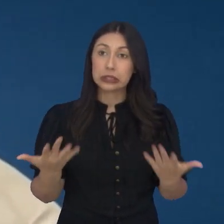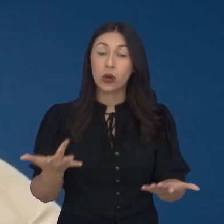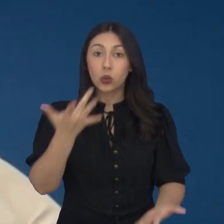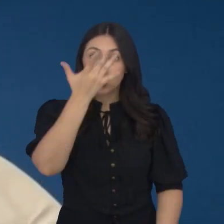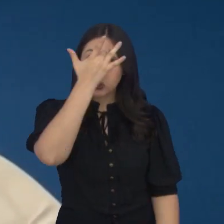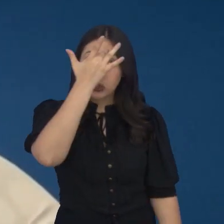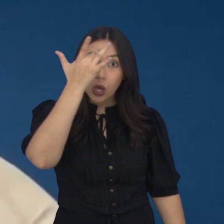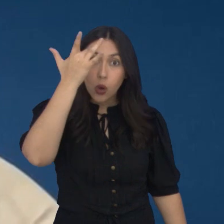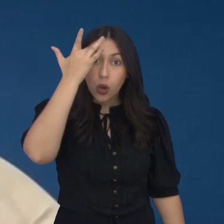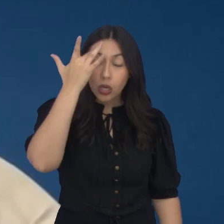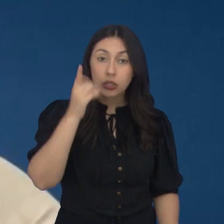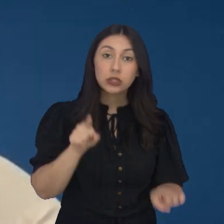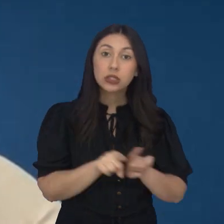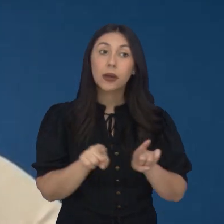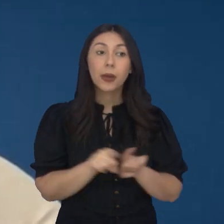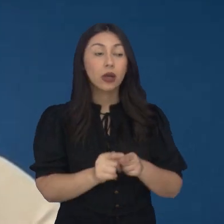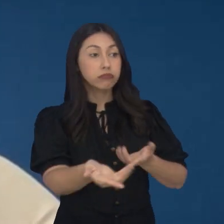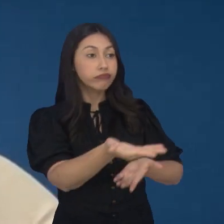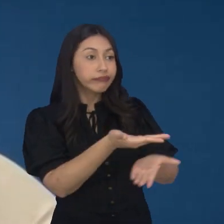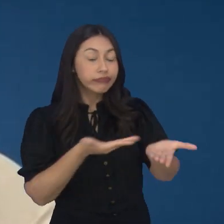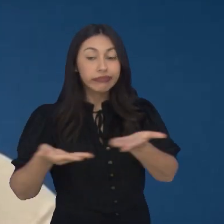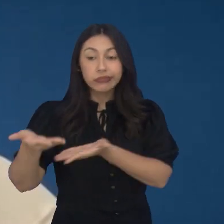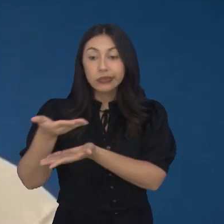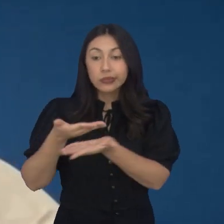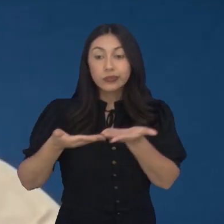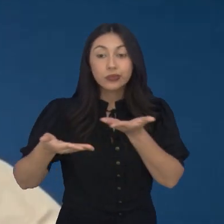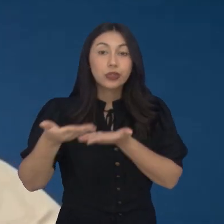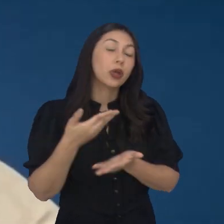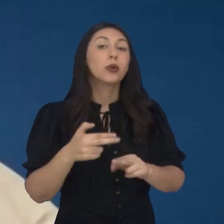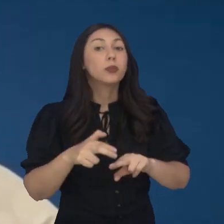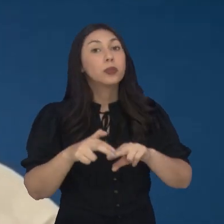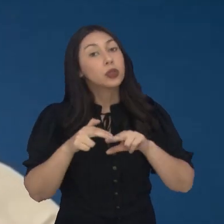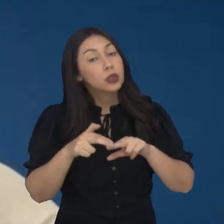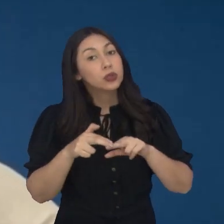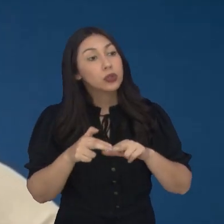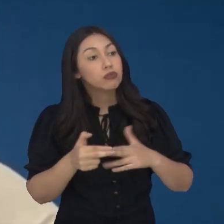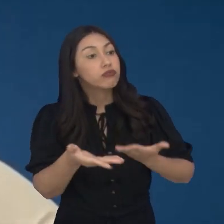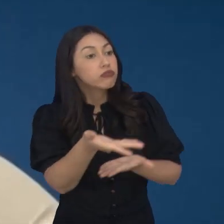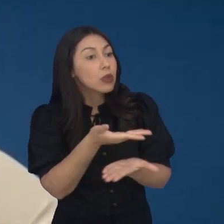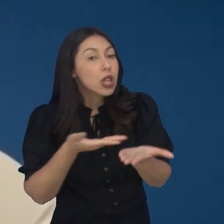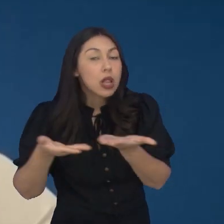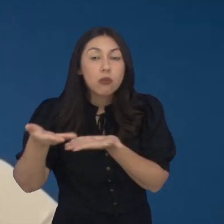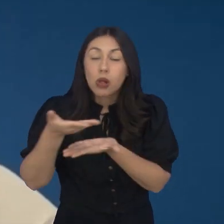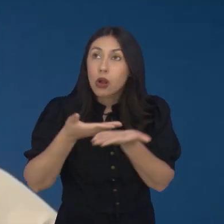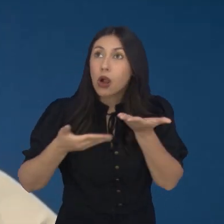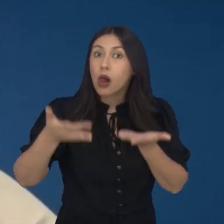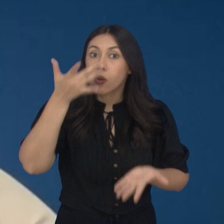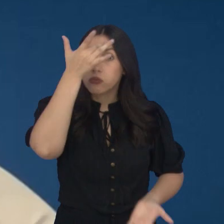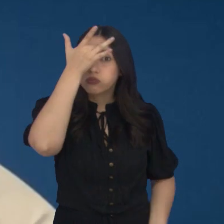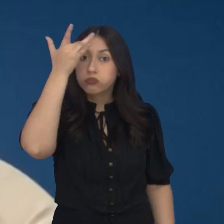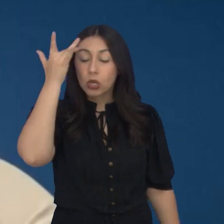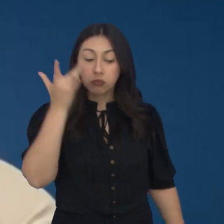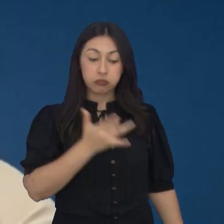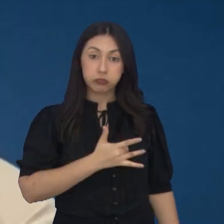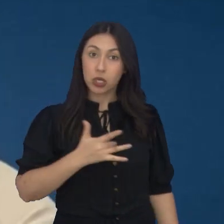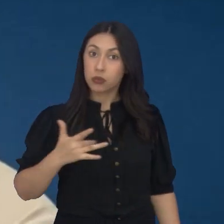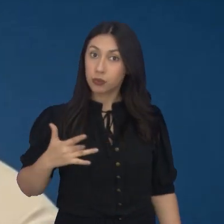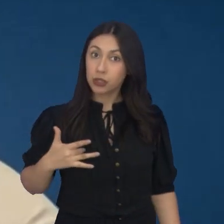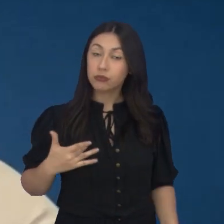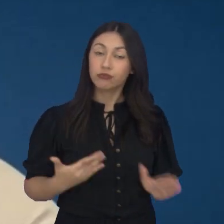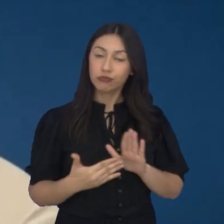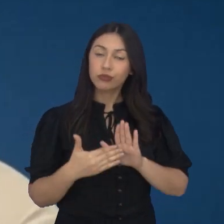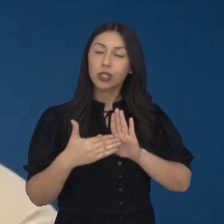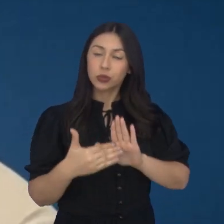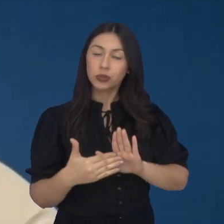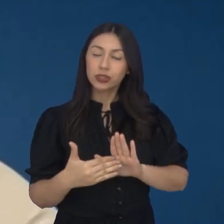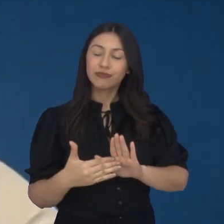a saúde social. Essa junção da biopsicossocial é o que define saúde para a Organização Mundial. E o esporte ele